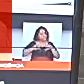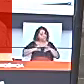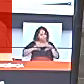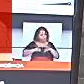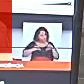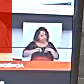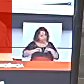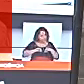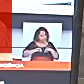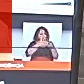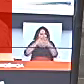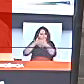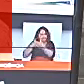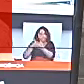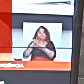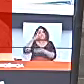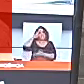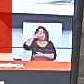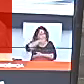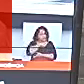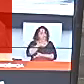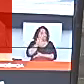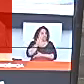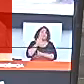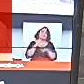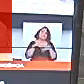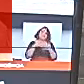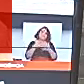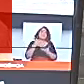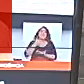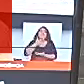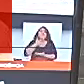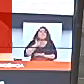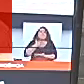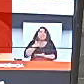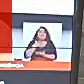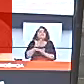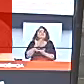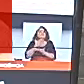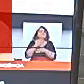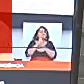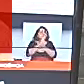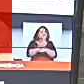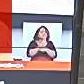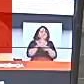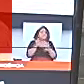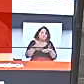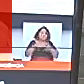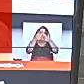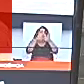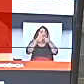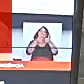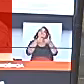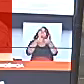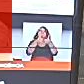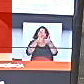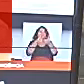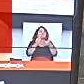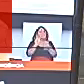dificuldades. Então, assim, a vontade não falta de melhorar aí e de garantir esses direitos das pessoas